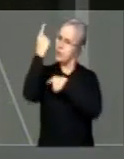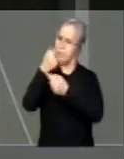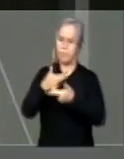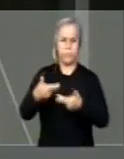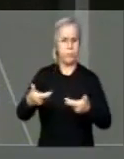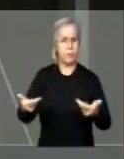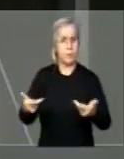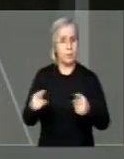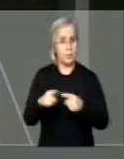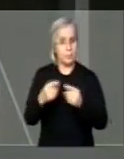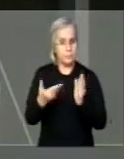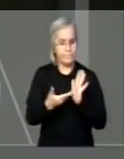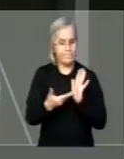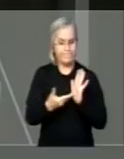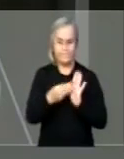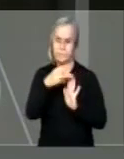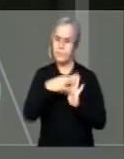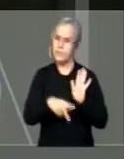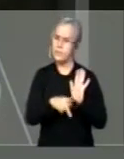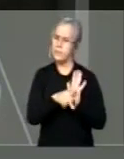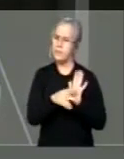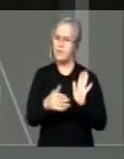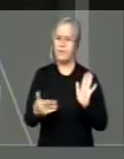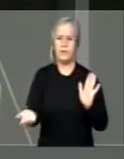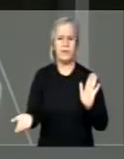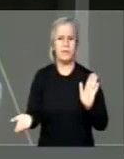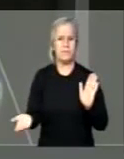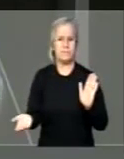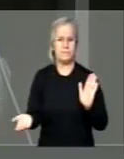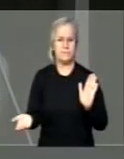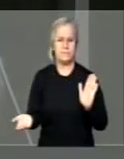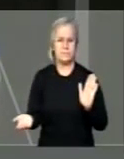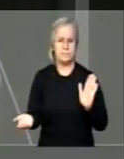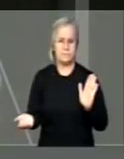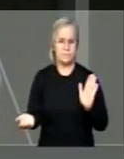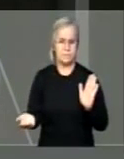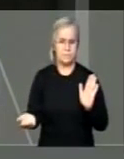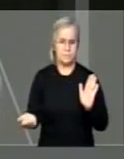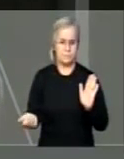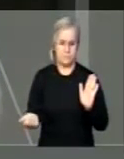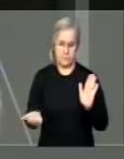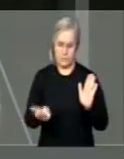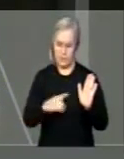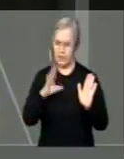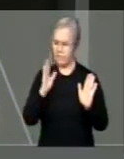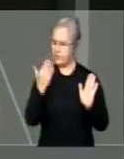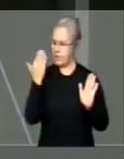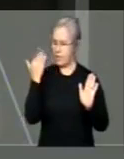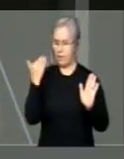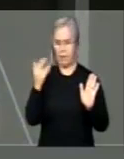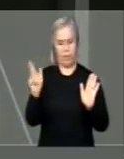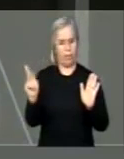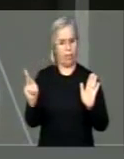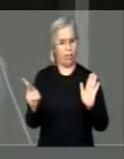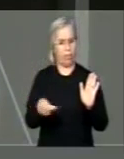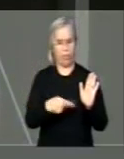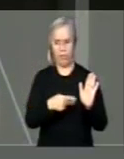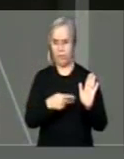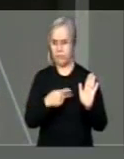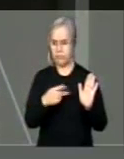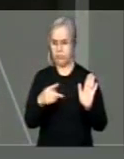alteram, mas essa medida provisória, francamente, para além daquela aberração que, felizmente,